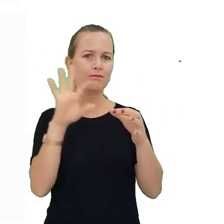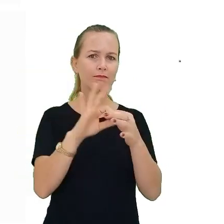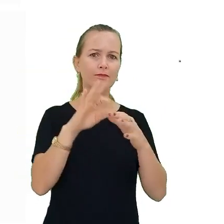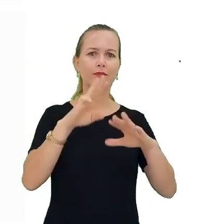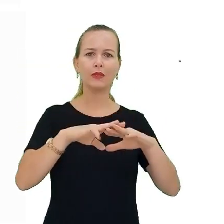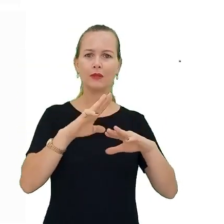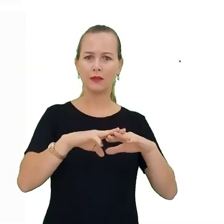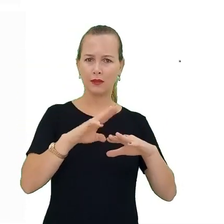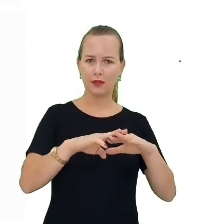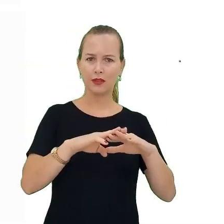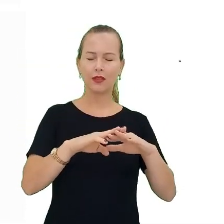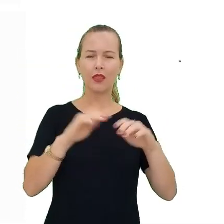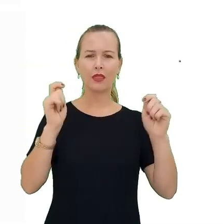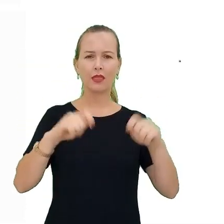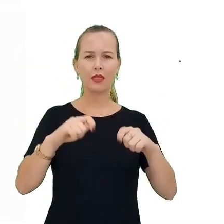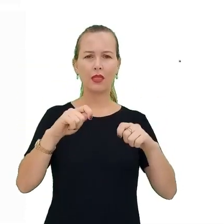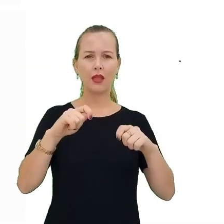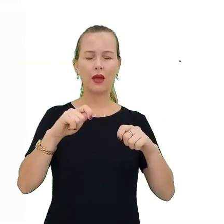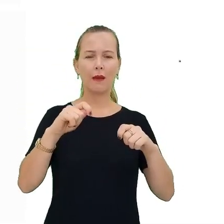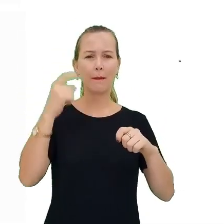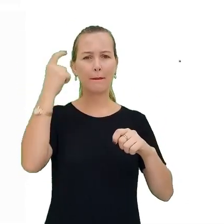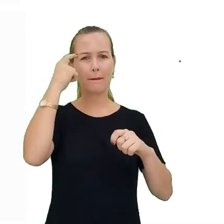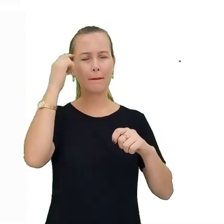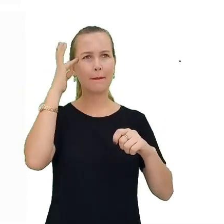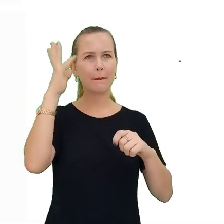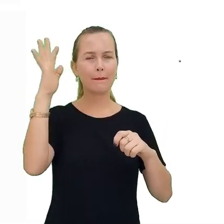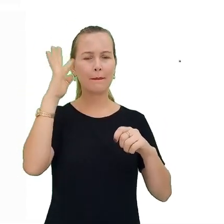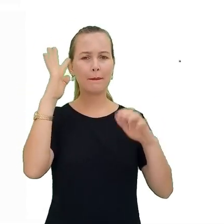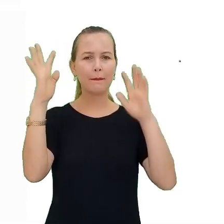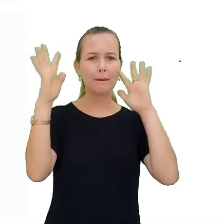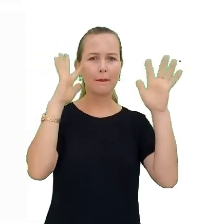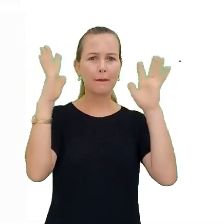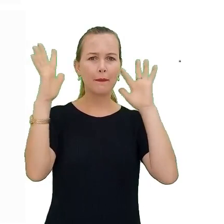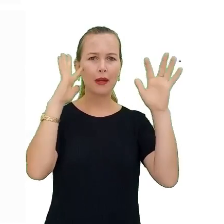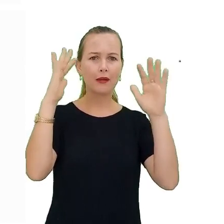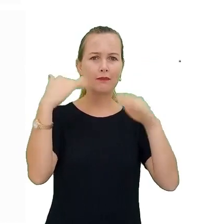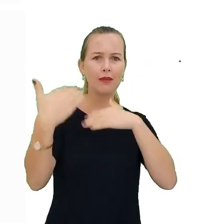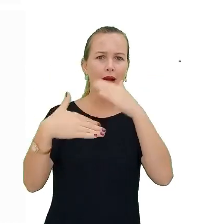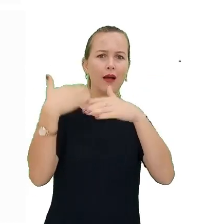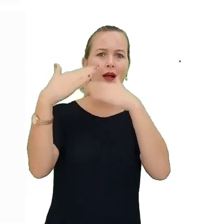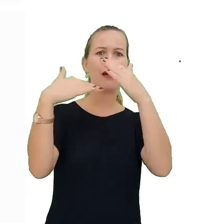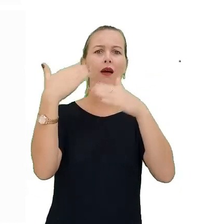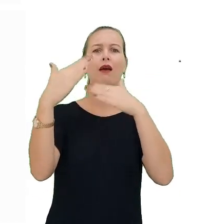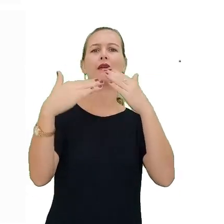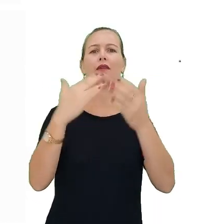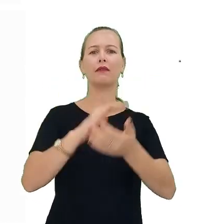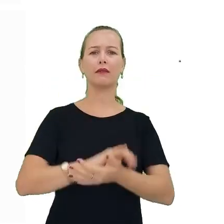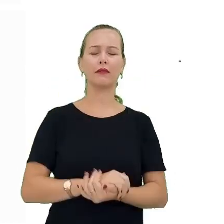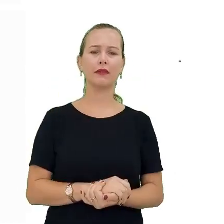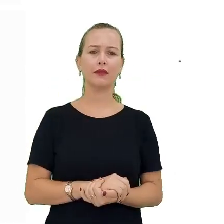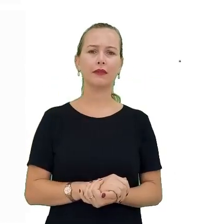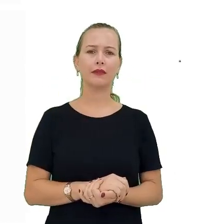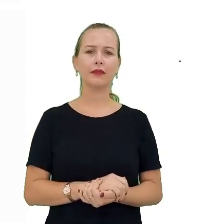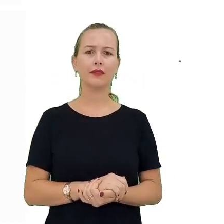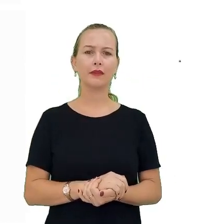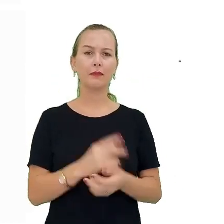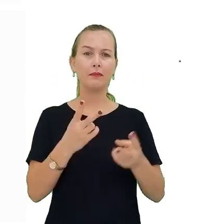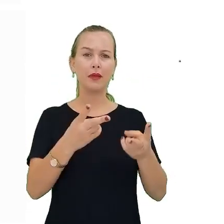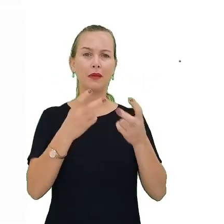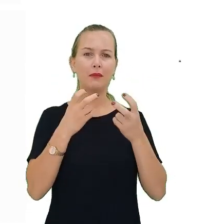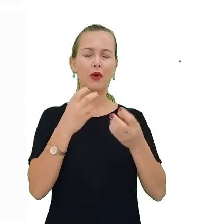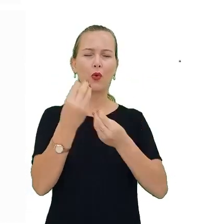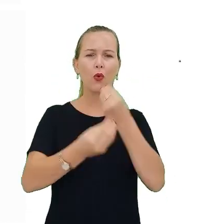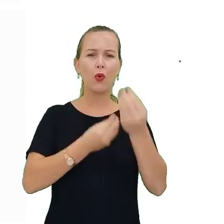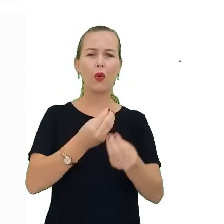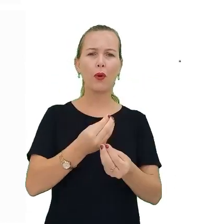que o estudante amplie suas formas de pensar matematicamente para muito além dos cálculos numéricos, reconhecendo